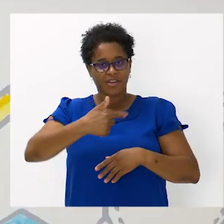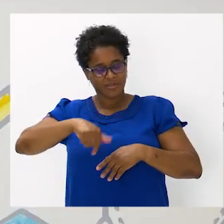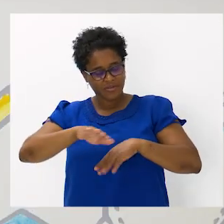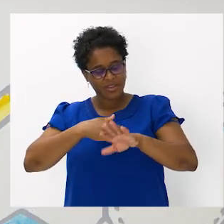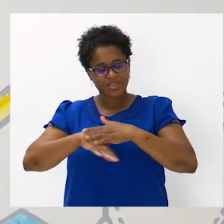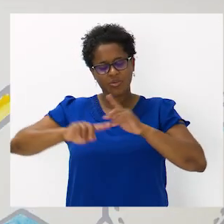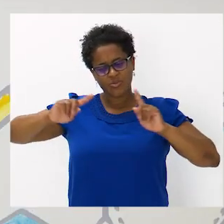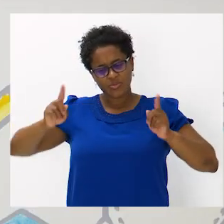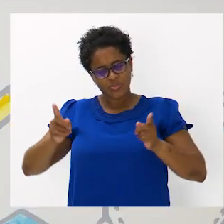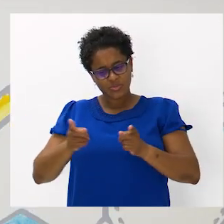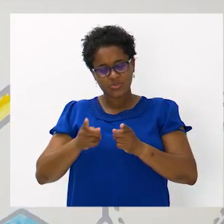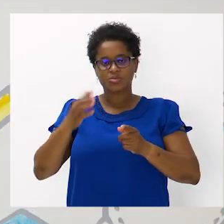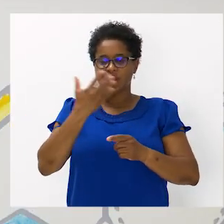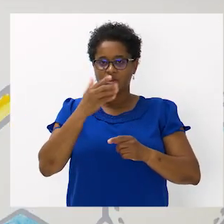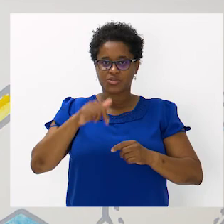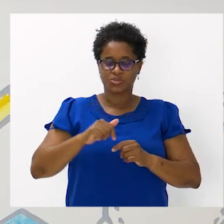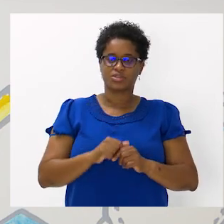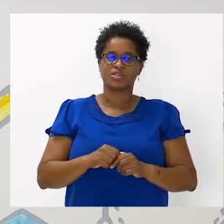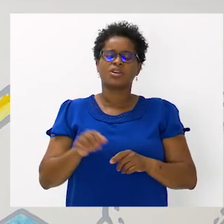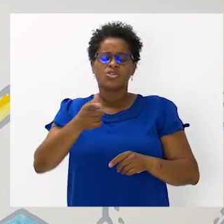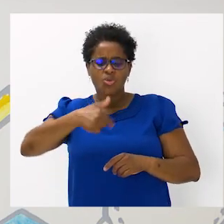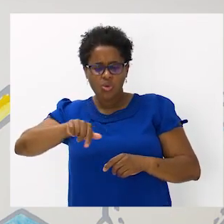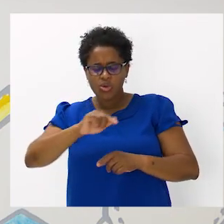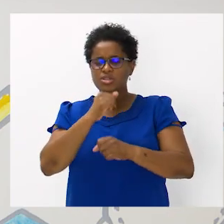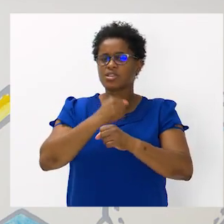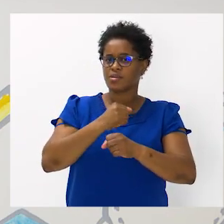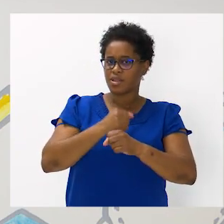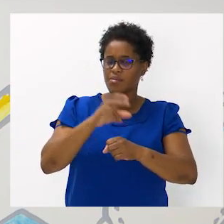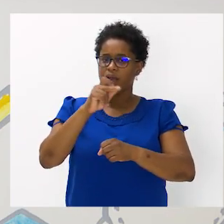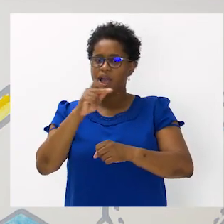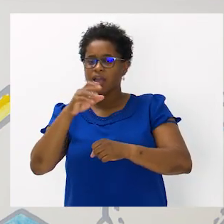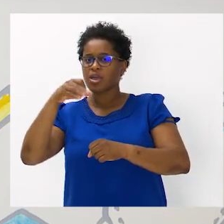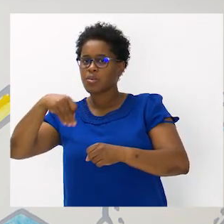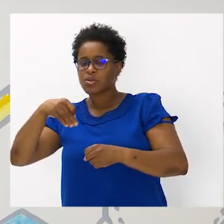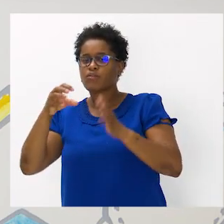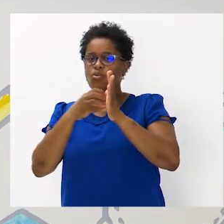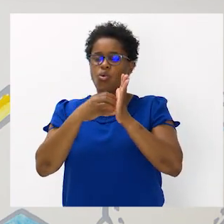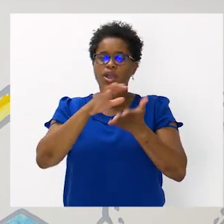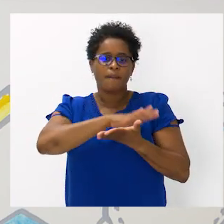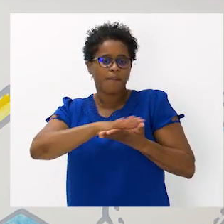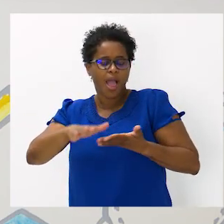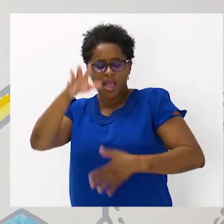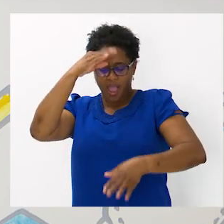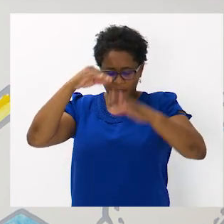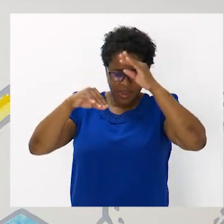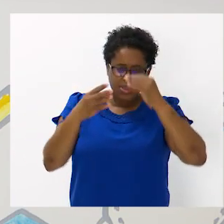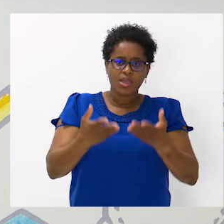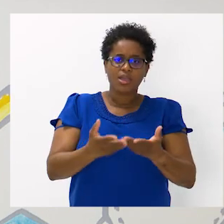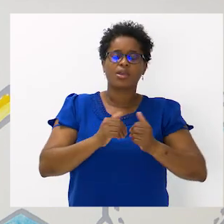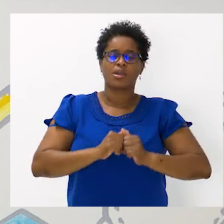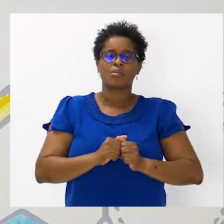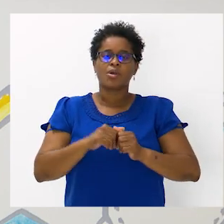vamos fazer a recapitulação da aula de hoje. Nós vimos a área e o perímetro de figuras planas,